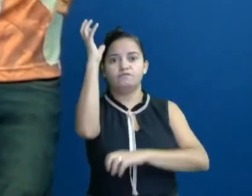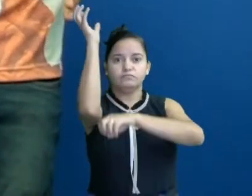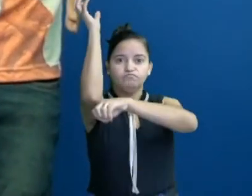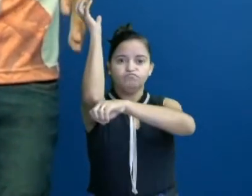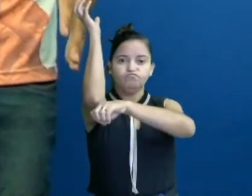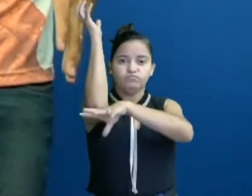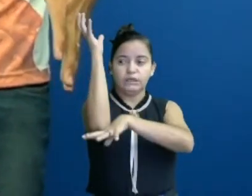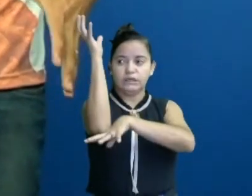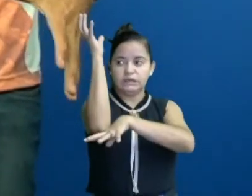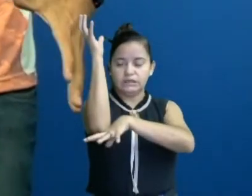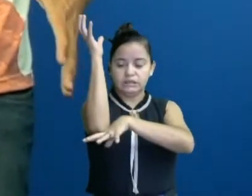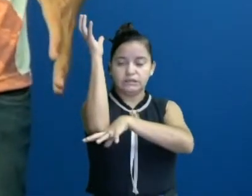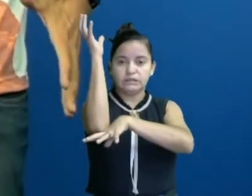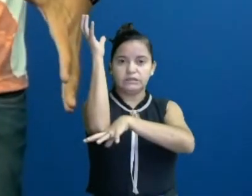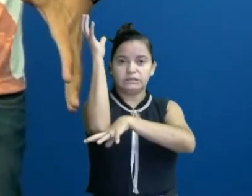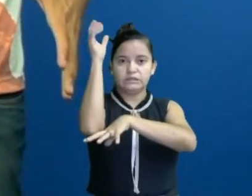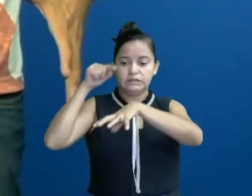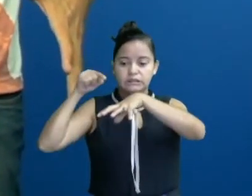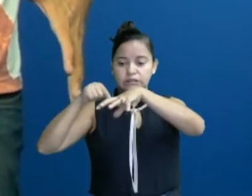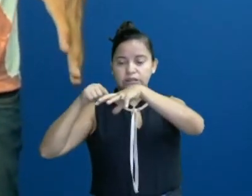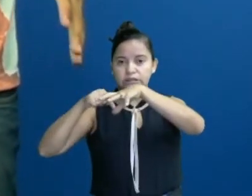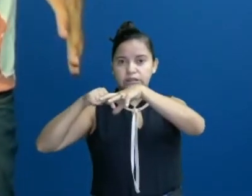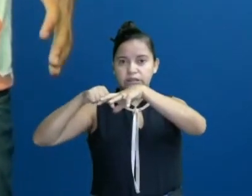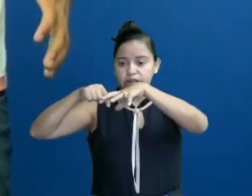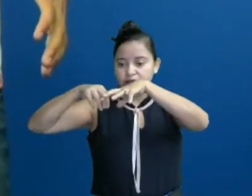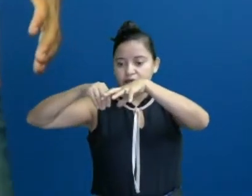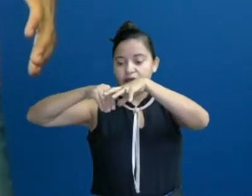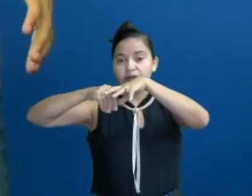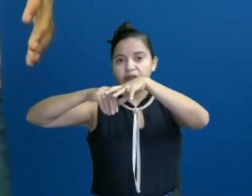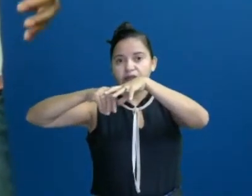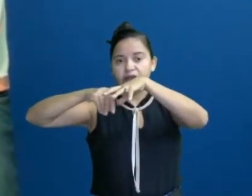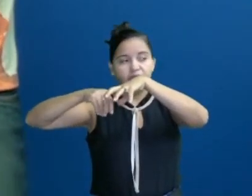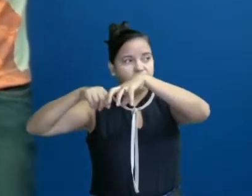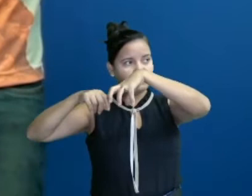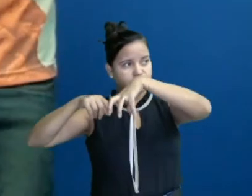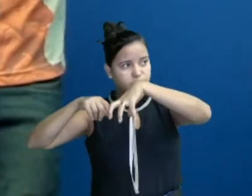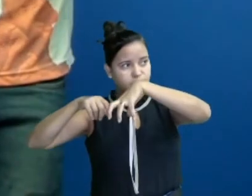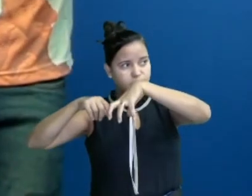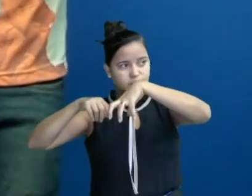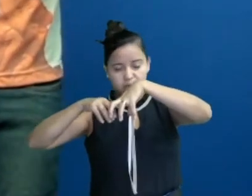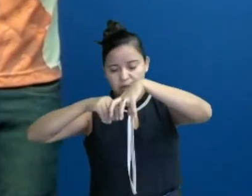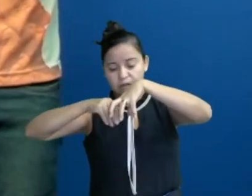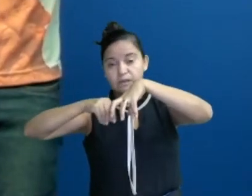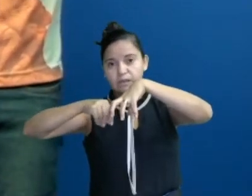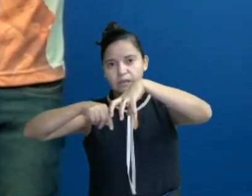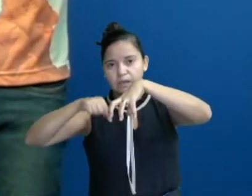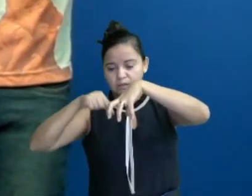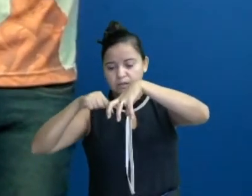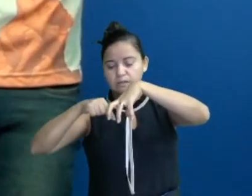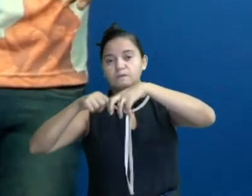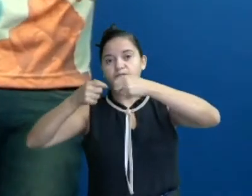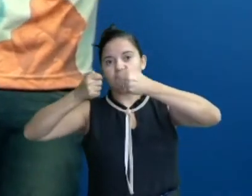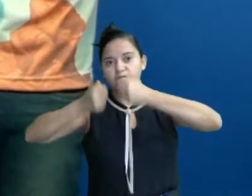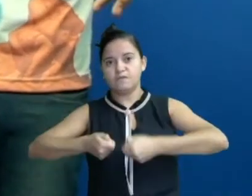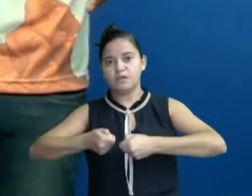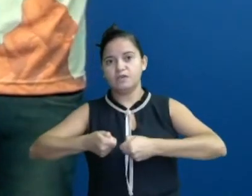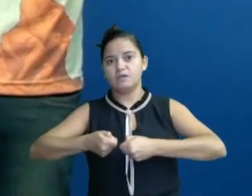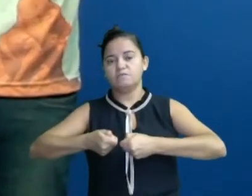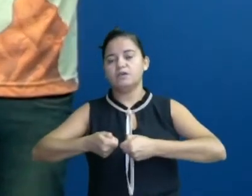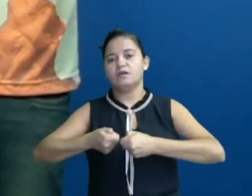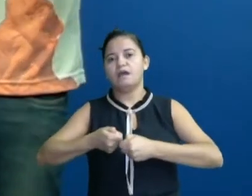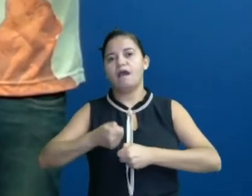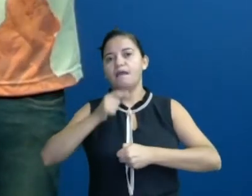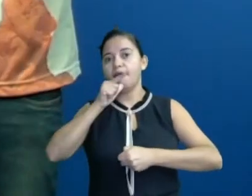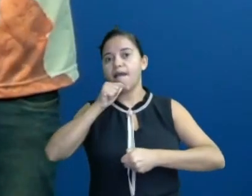elas penetram nas camadas profundas do solo e fazem com que esse solo ele fique mais firme, né? Portanto, quando a água